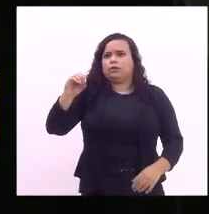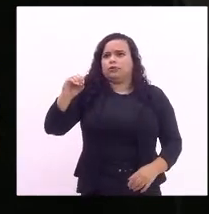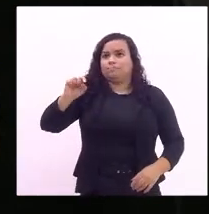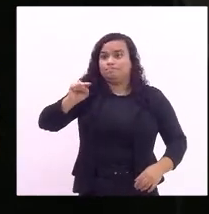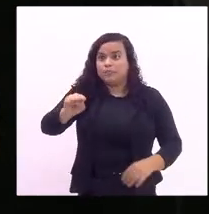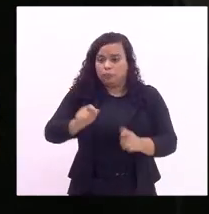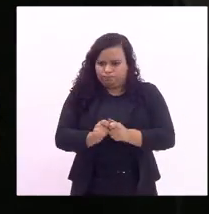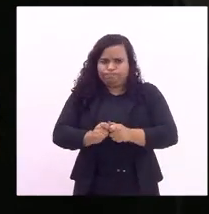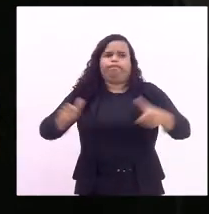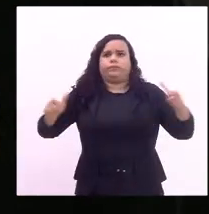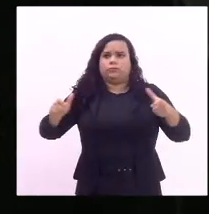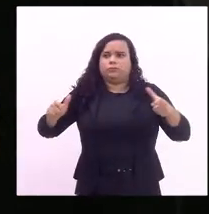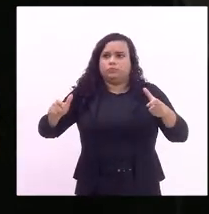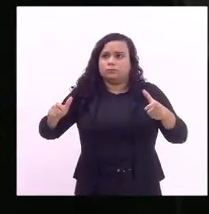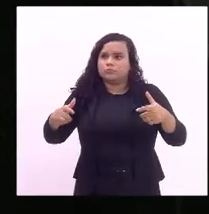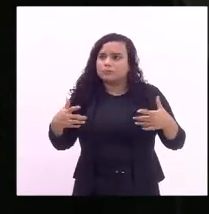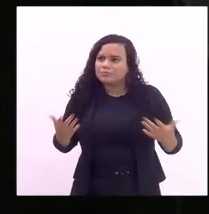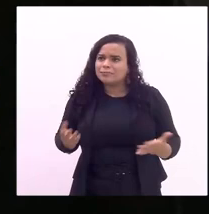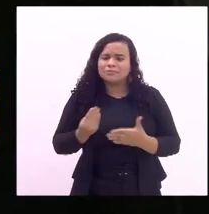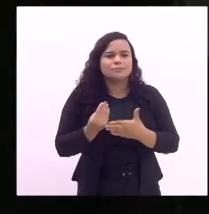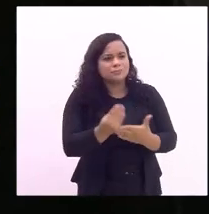ter esse direito.